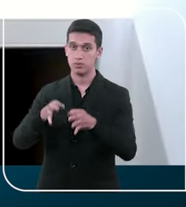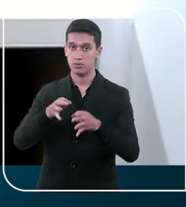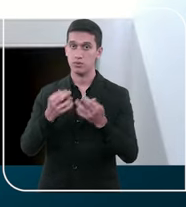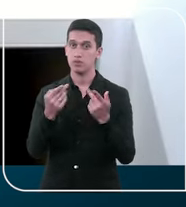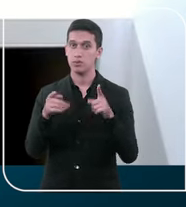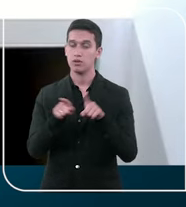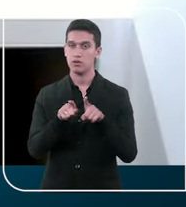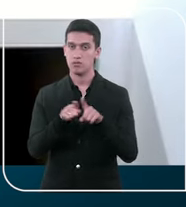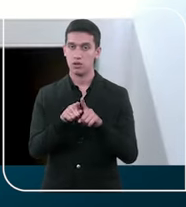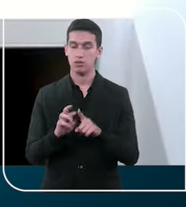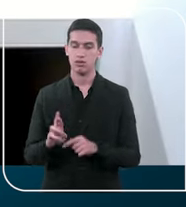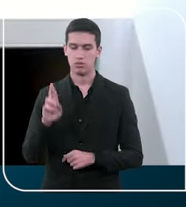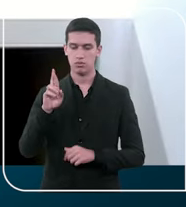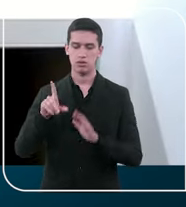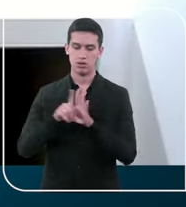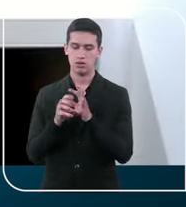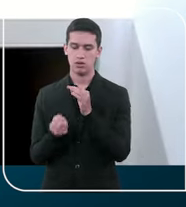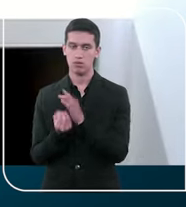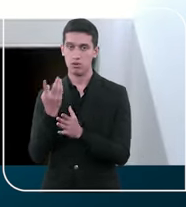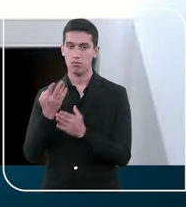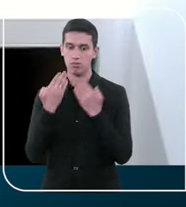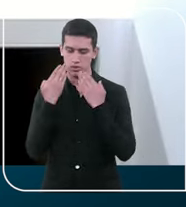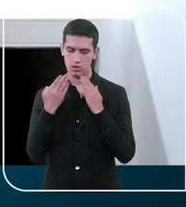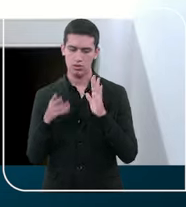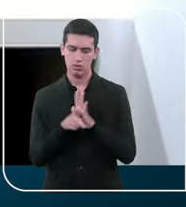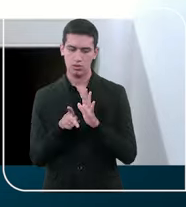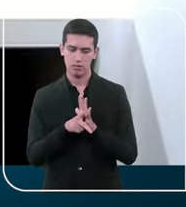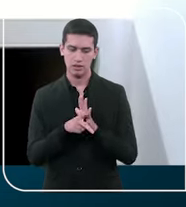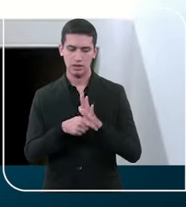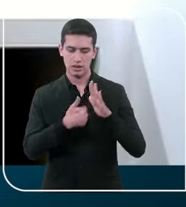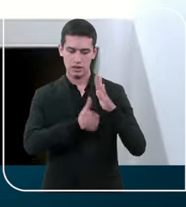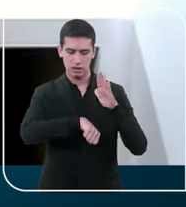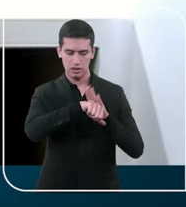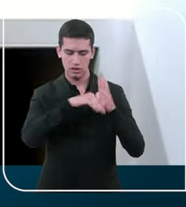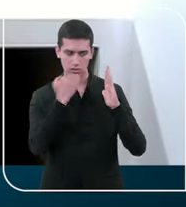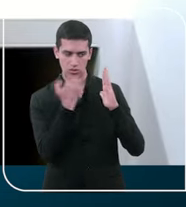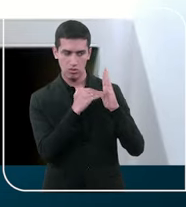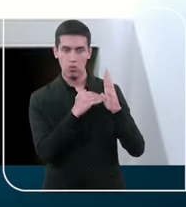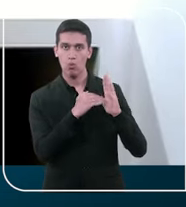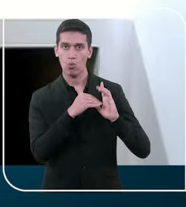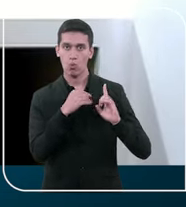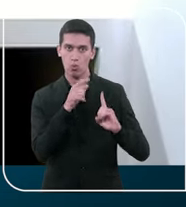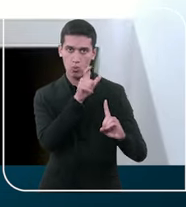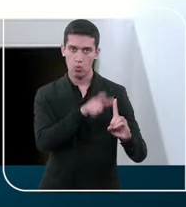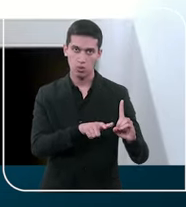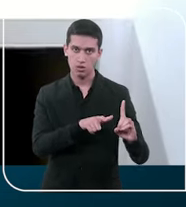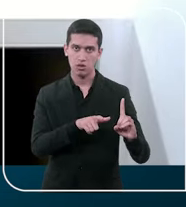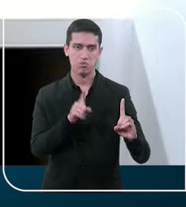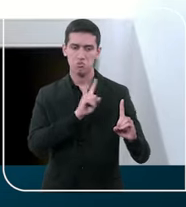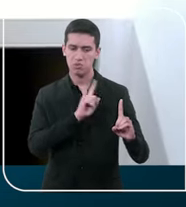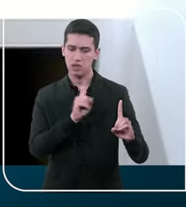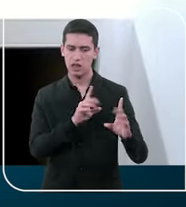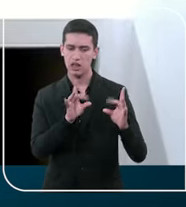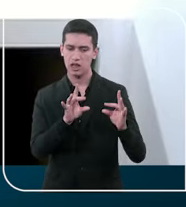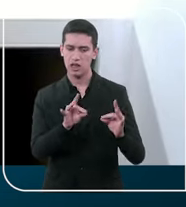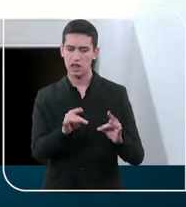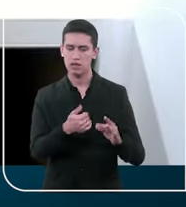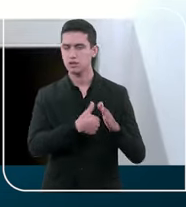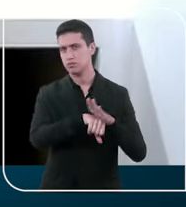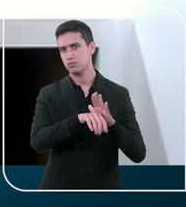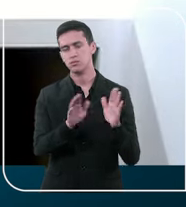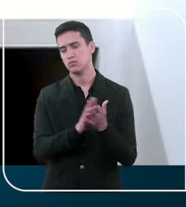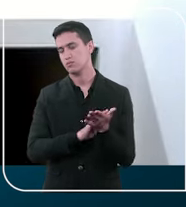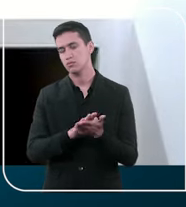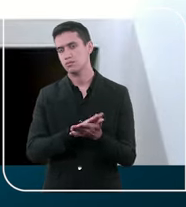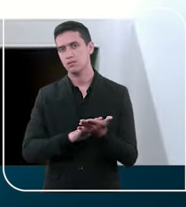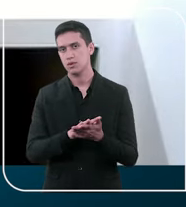da mesma forma como o legislador constituinte previu que os crimes dolosos contra a vida seriam julgados no Tribunal do Júri, ele não definiu quais seriam esses